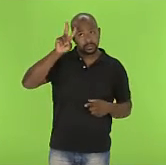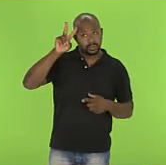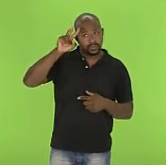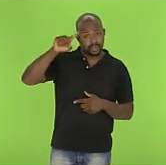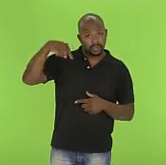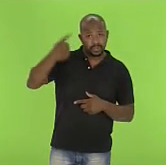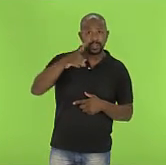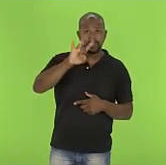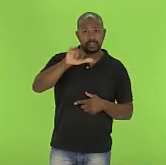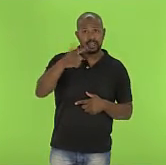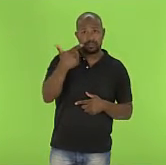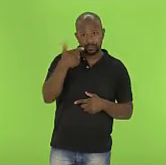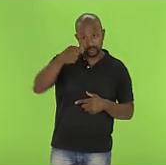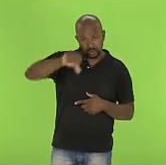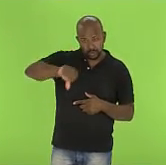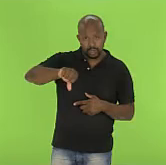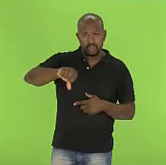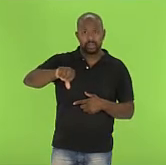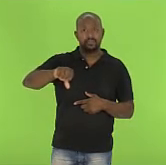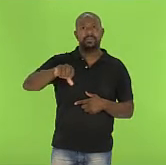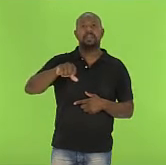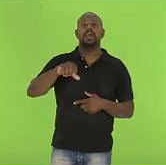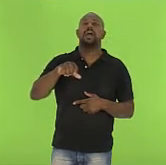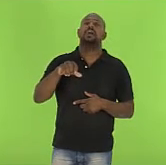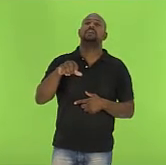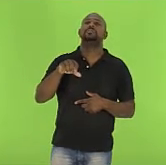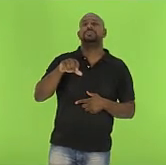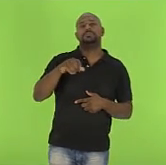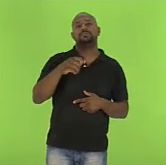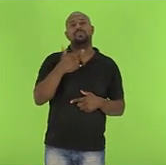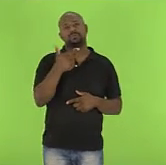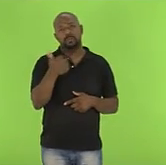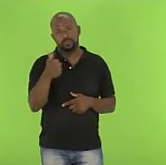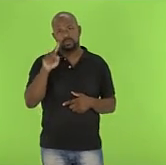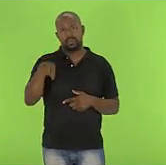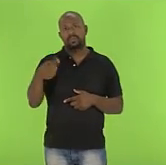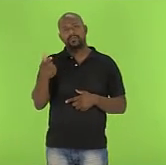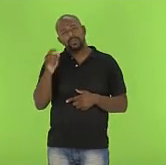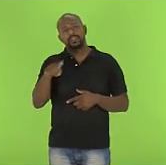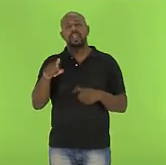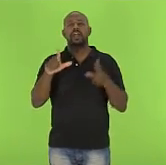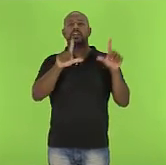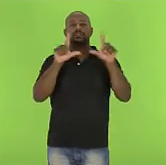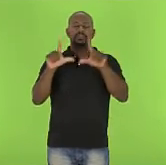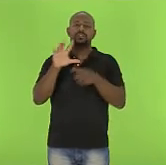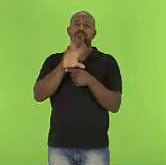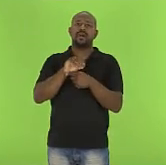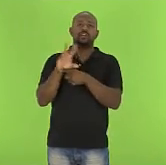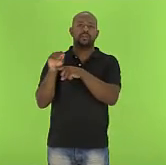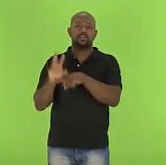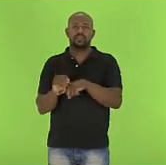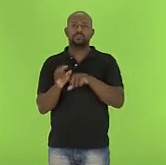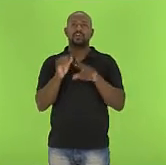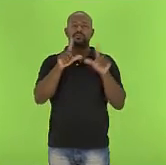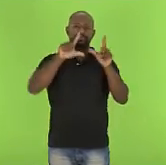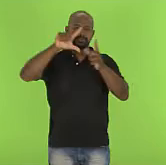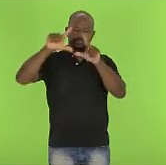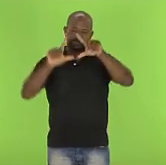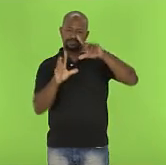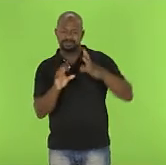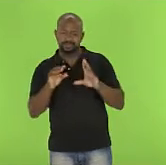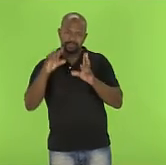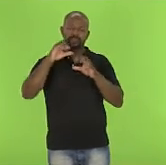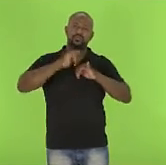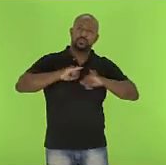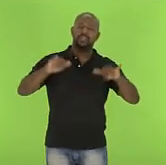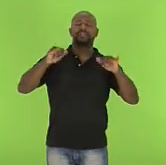na segunda-feira que vem, dia 29, às 9h20 da noite, que é uma exposição de fotos da Lorena Schaber, que cobriu todo o processo